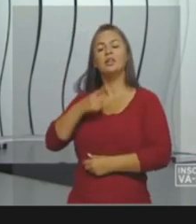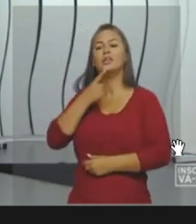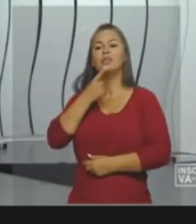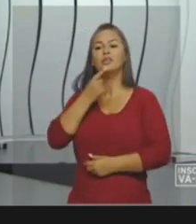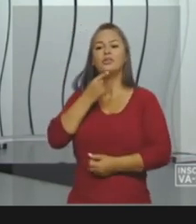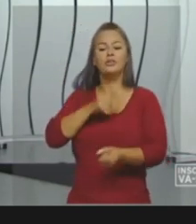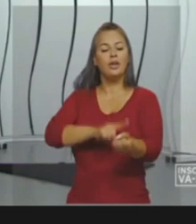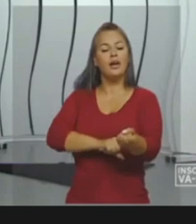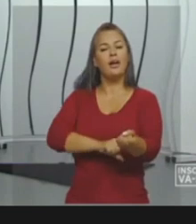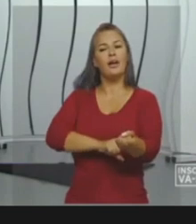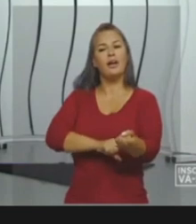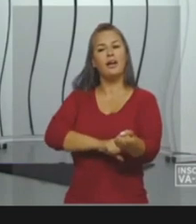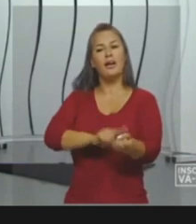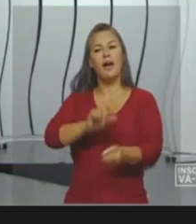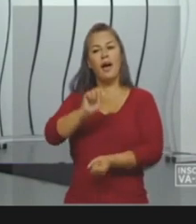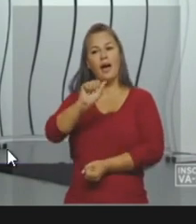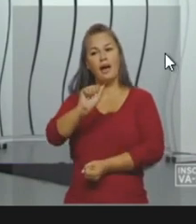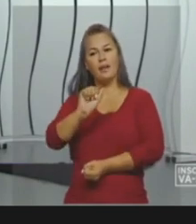sanguíneo AB.